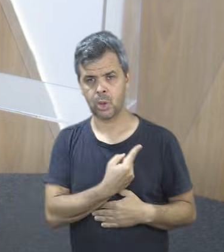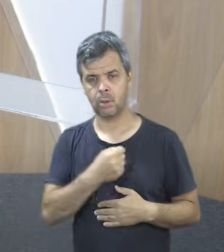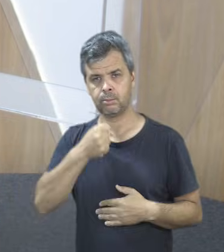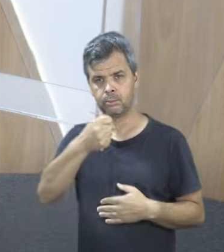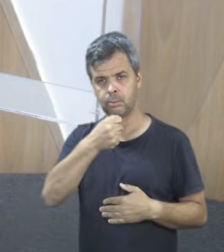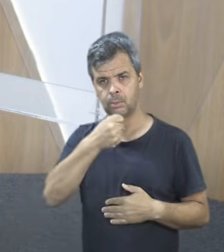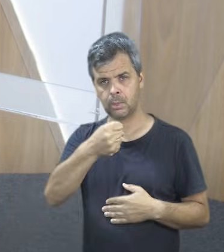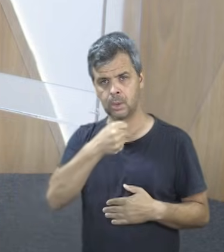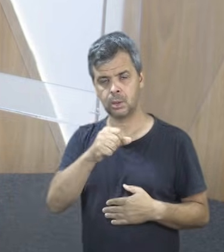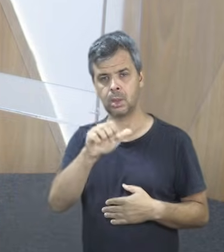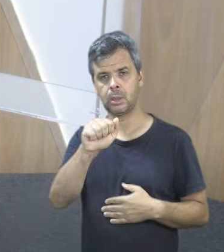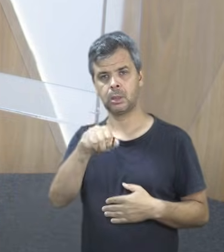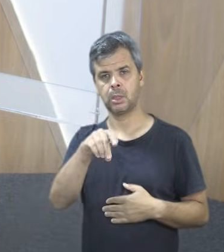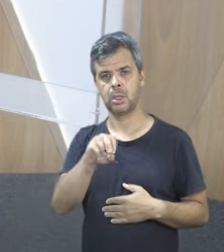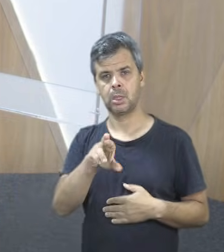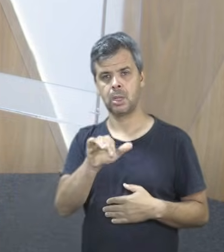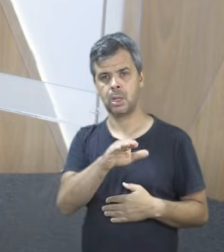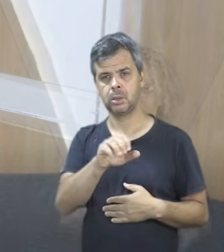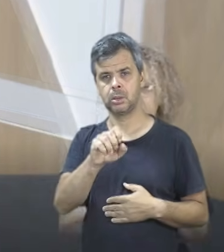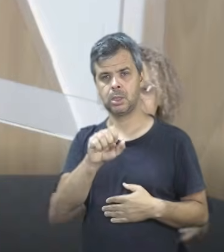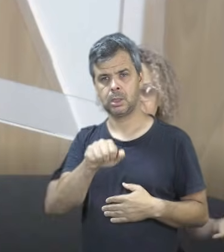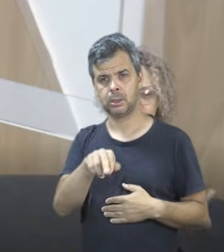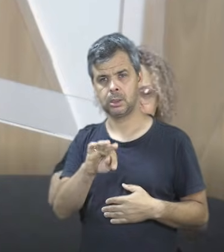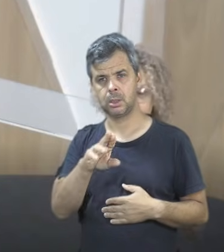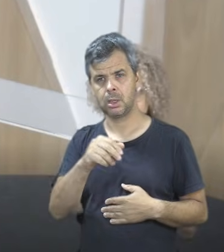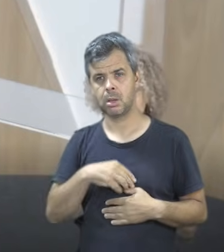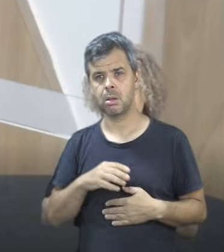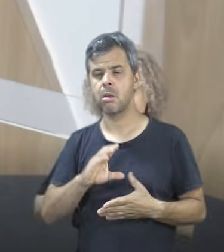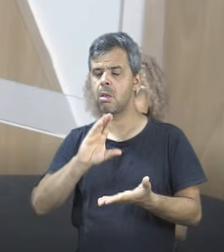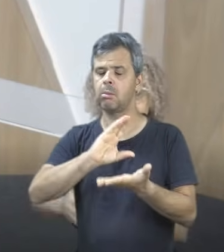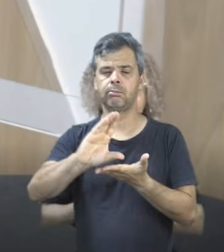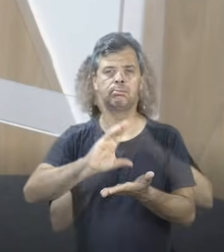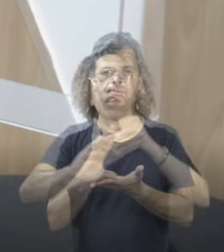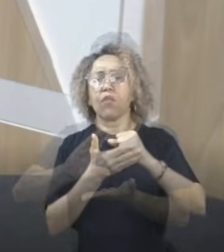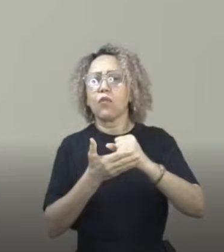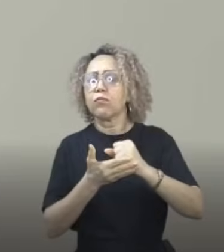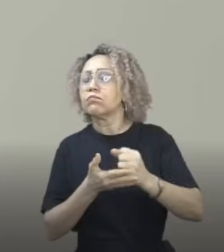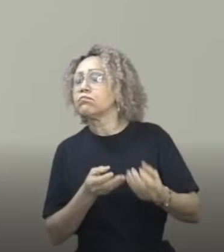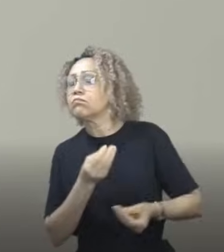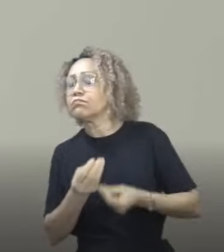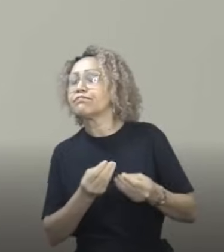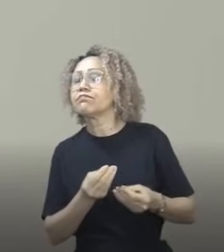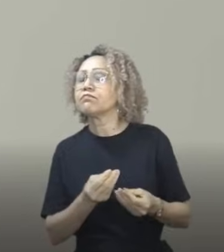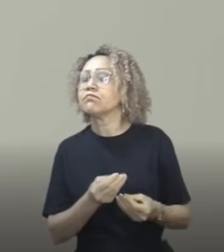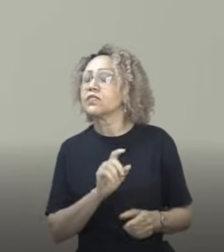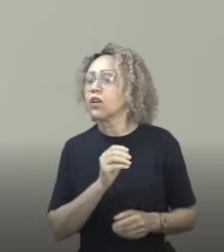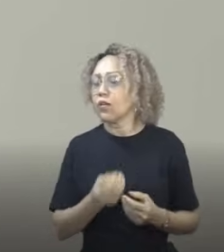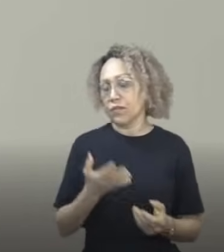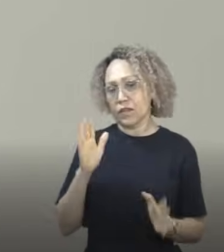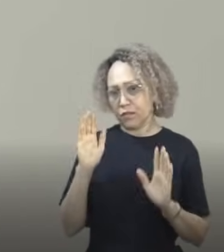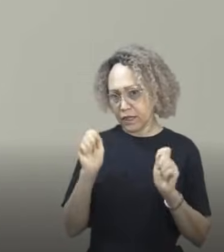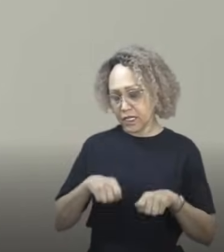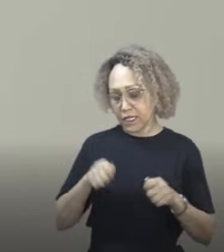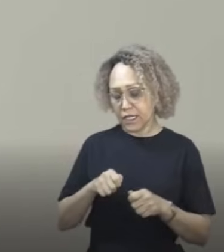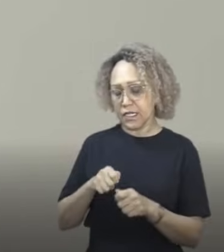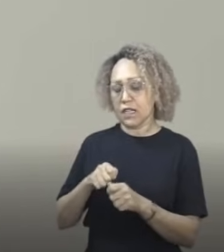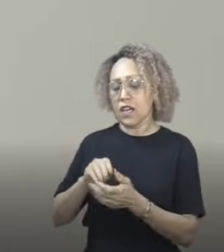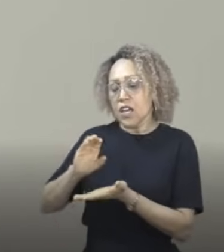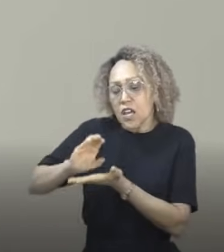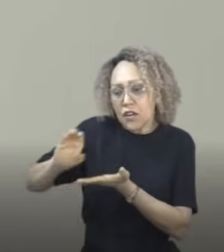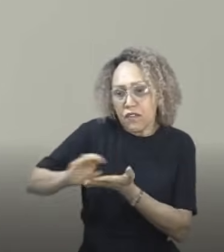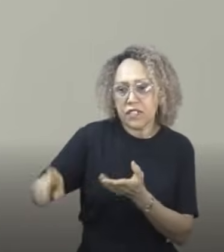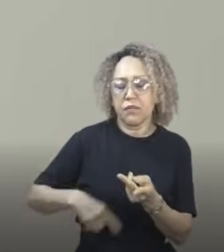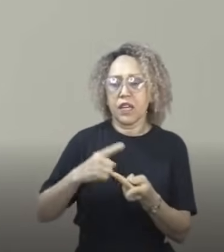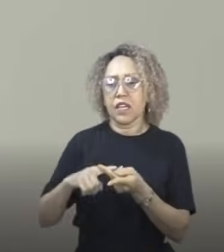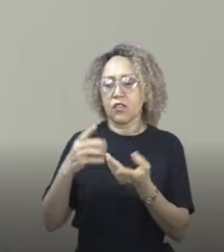repórter Anderson Andrade. É investimento em ciência, tecnologia e inovação, tá?